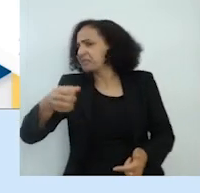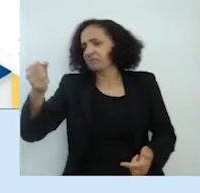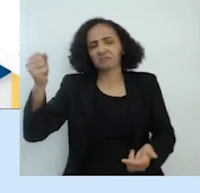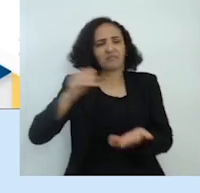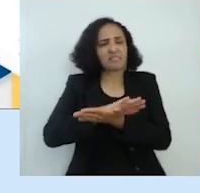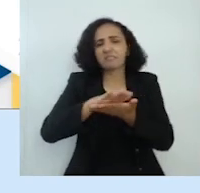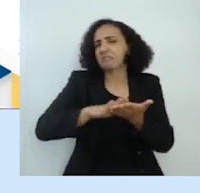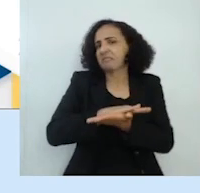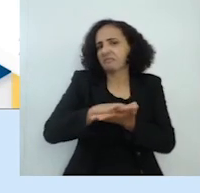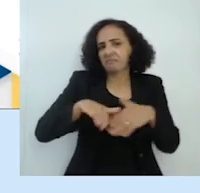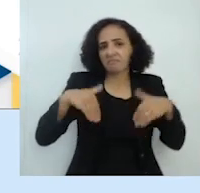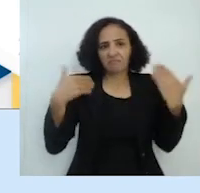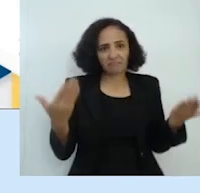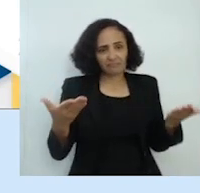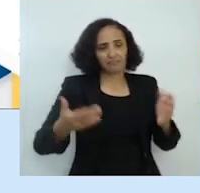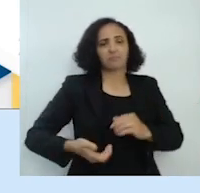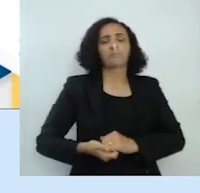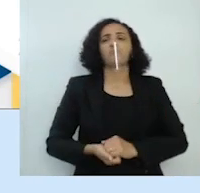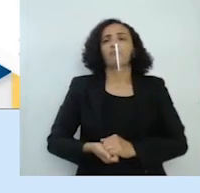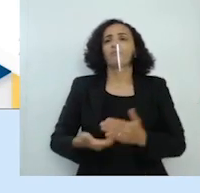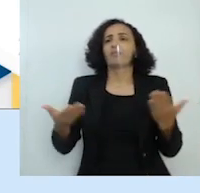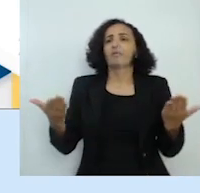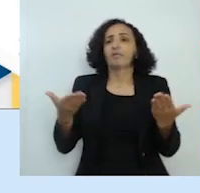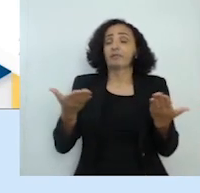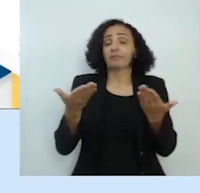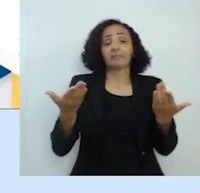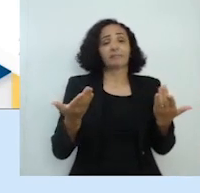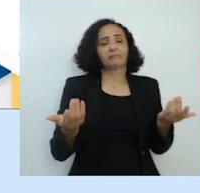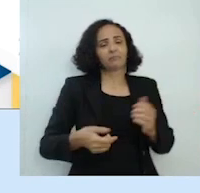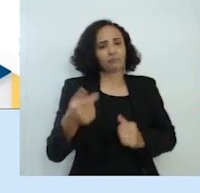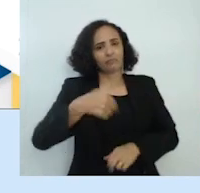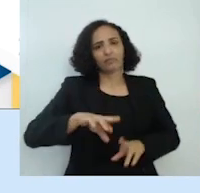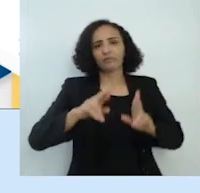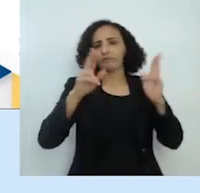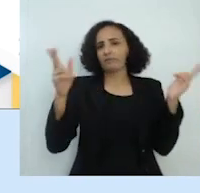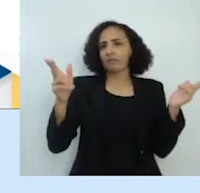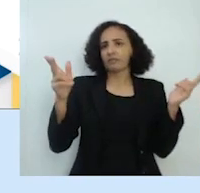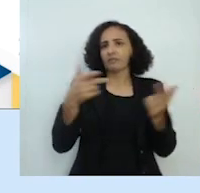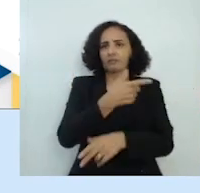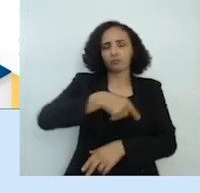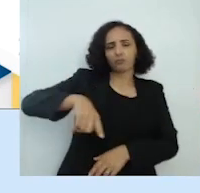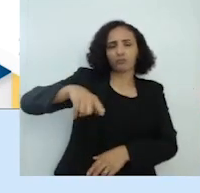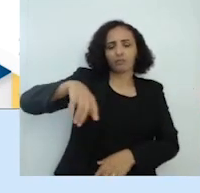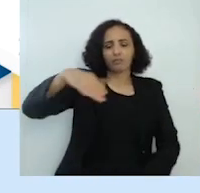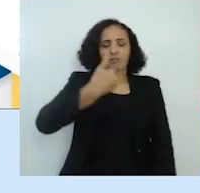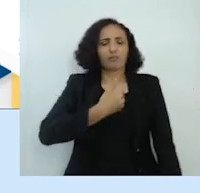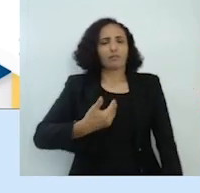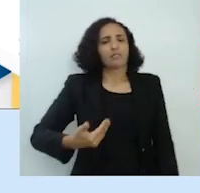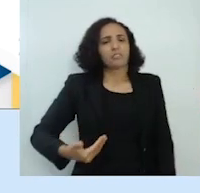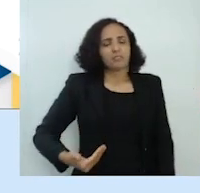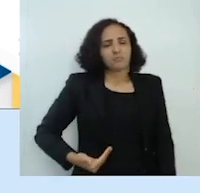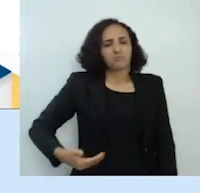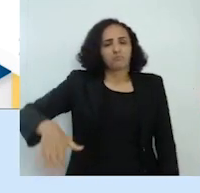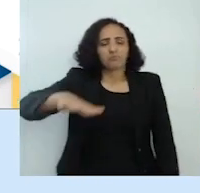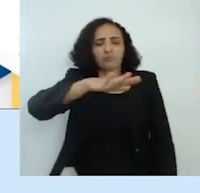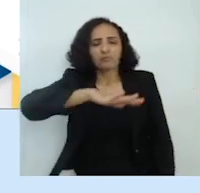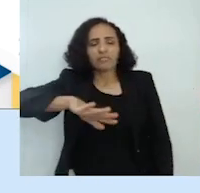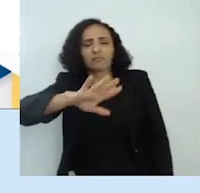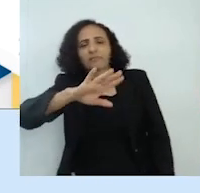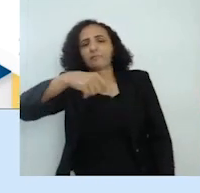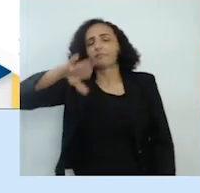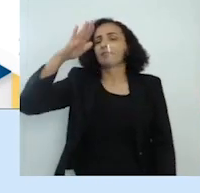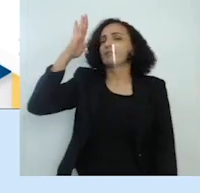trabalho. Tipo de capitalismo. Não era estendido por todos os governos e pensadores da mesma maneira não, viu, meus